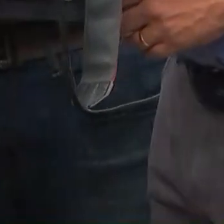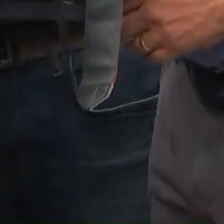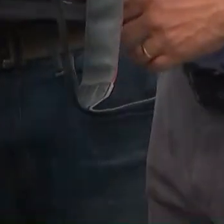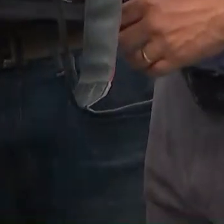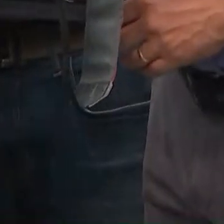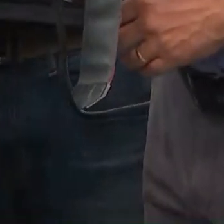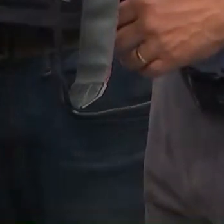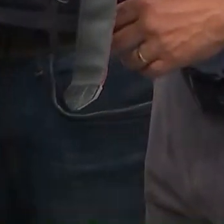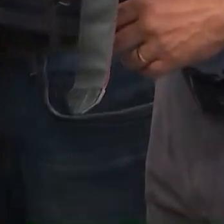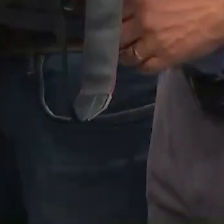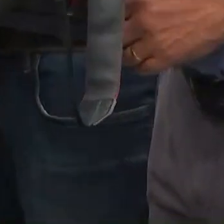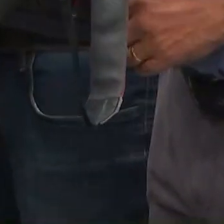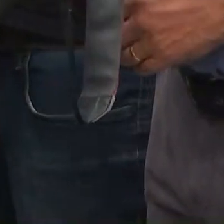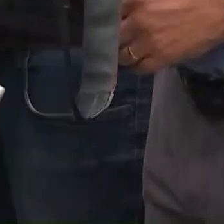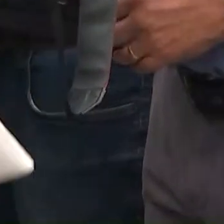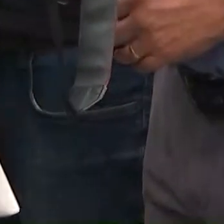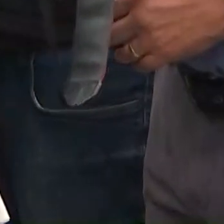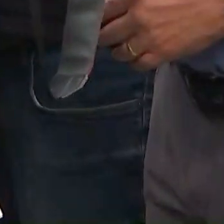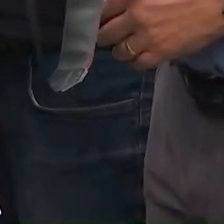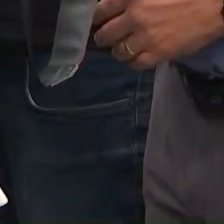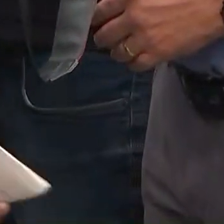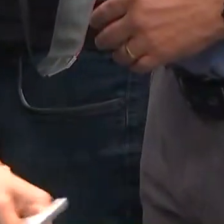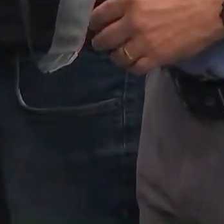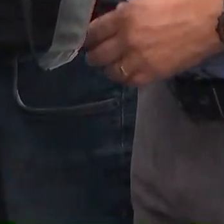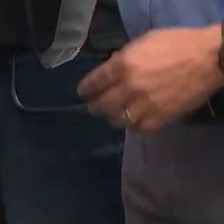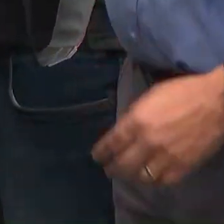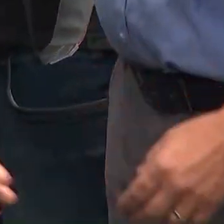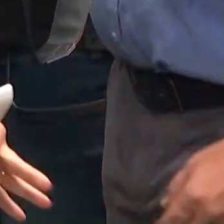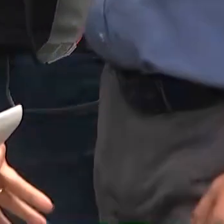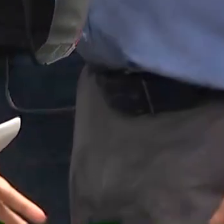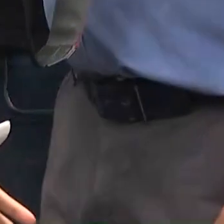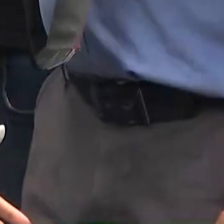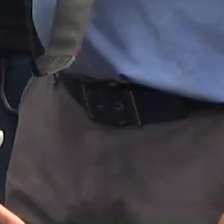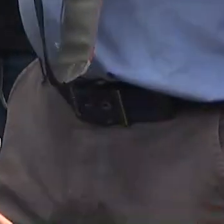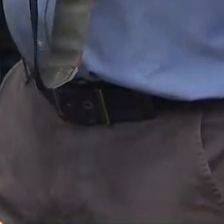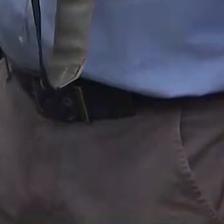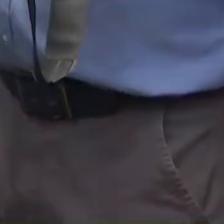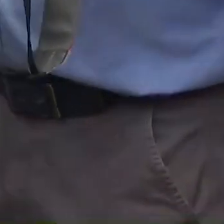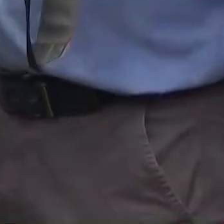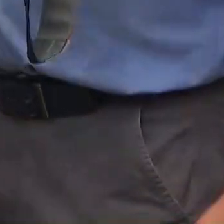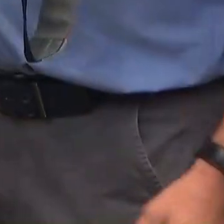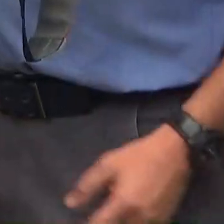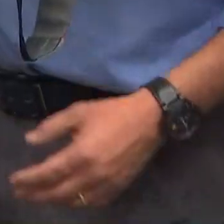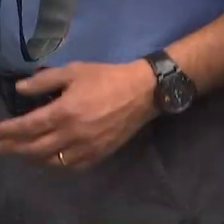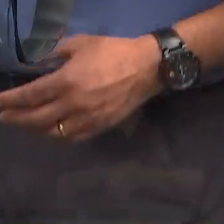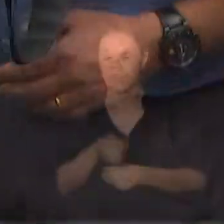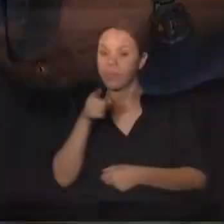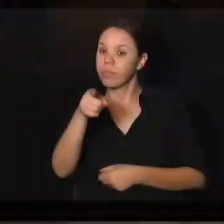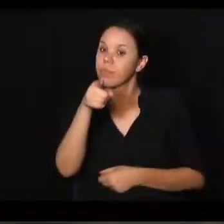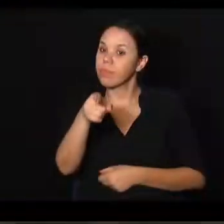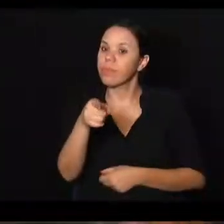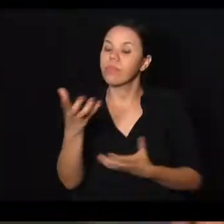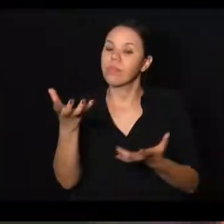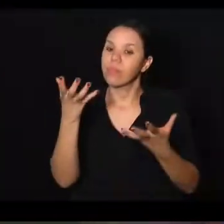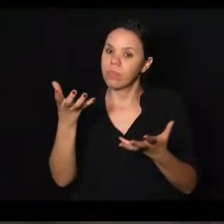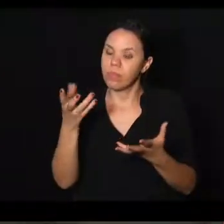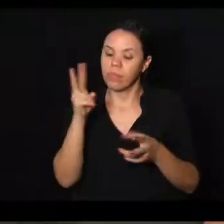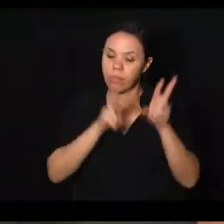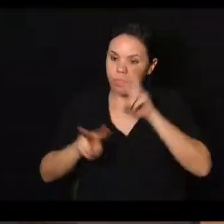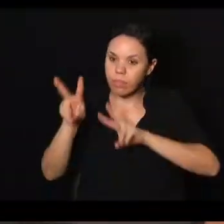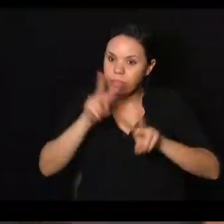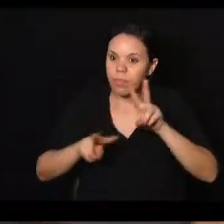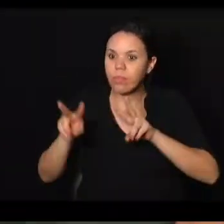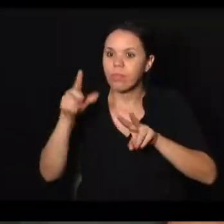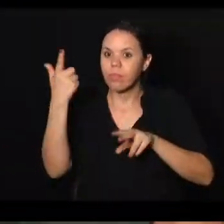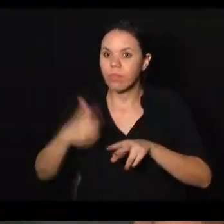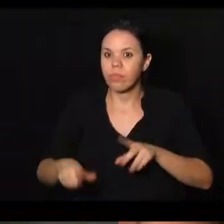entrevista exclusiva com a ministra e também com o vereador. Eles vão falar tudo o que aconteceu aqui. E você, quem quiser rever essa